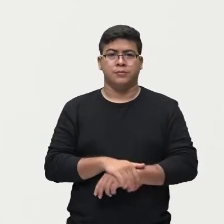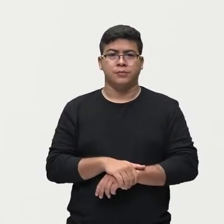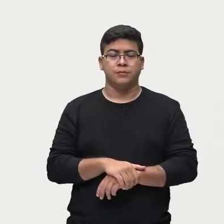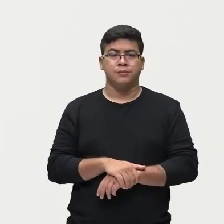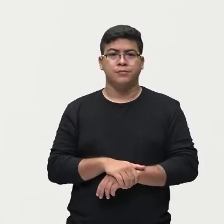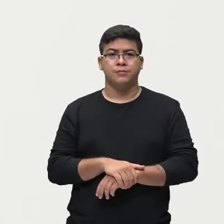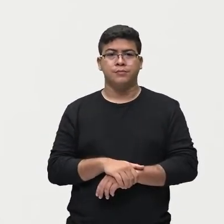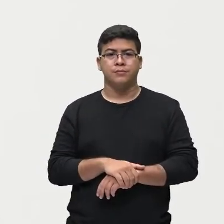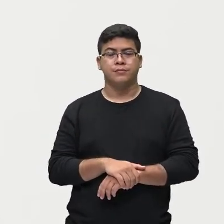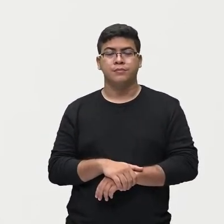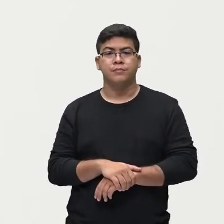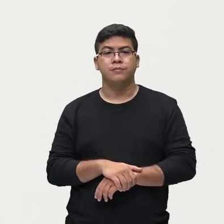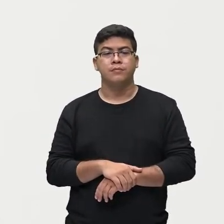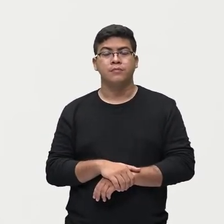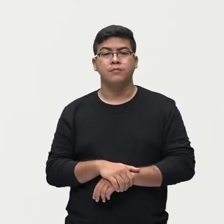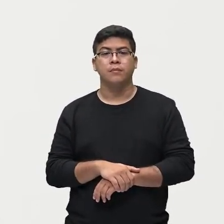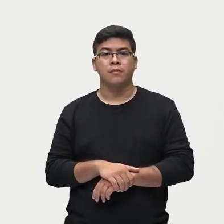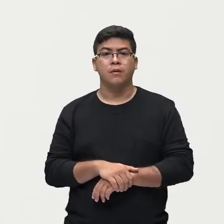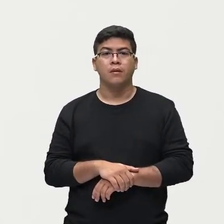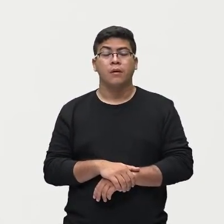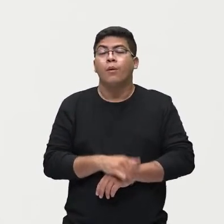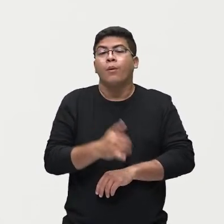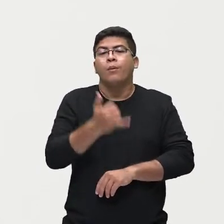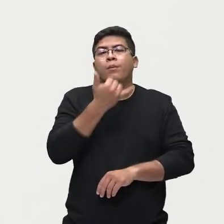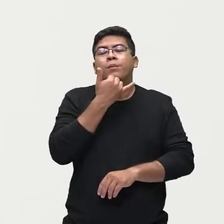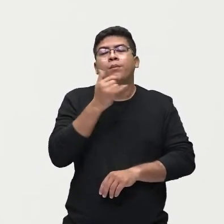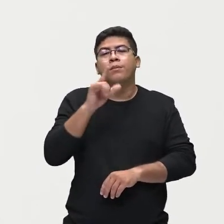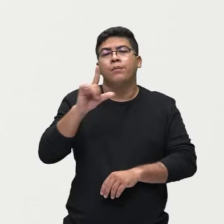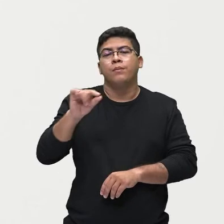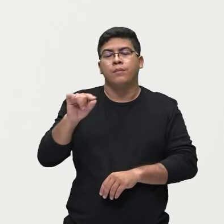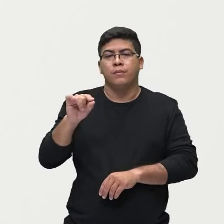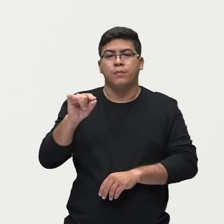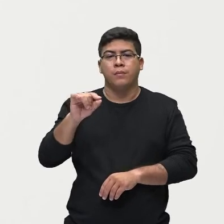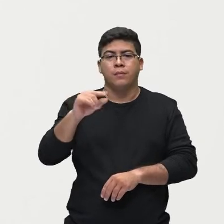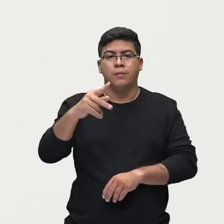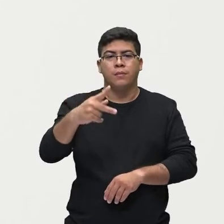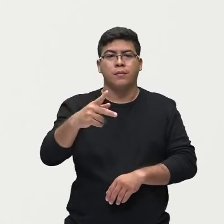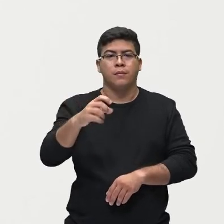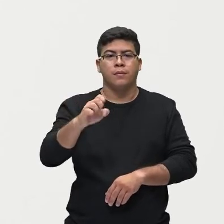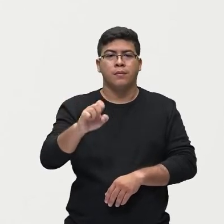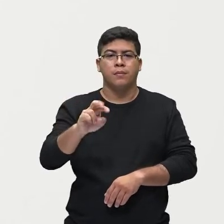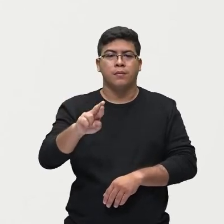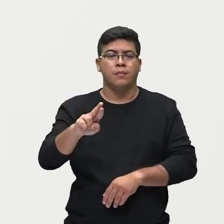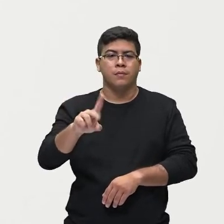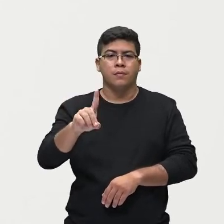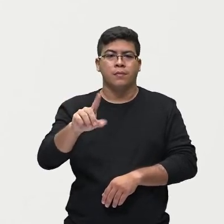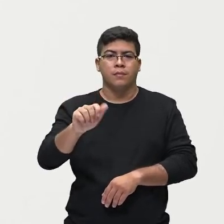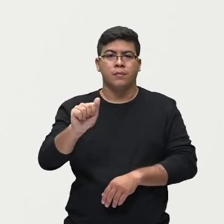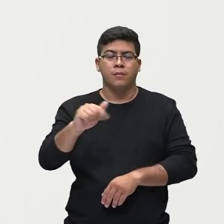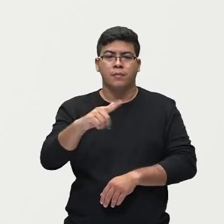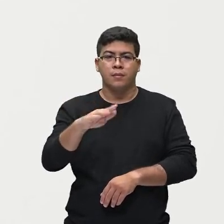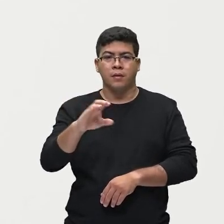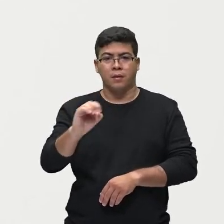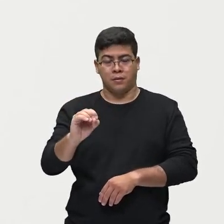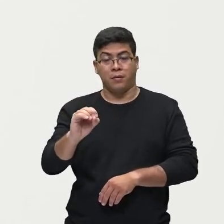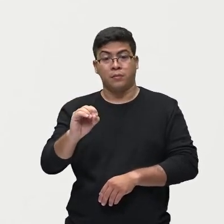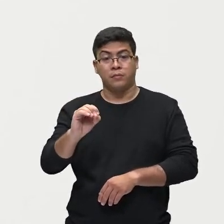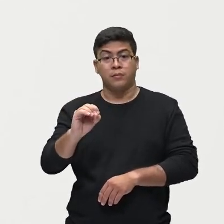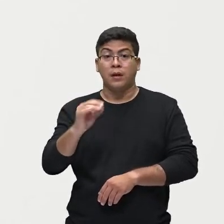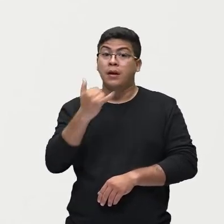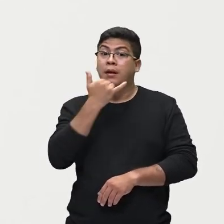Agora nós vamos ver o perdão das religiões. O cristianismo, por exemplo, fala bastante do fato de Deus